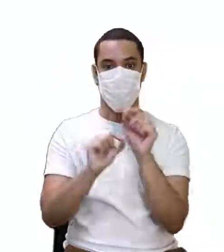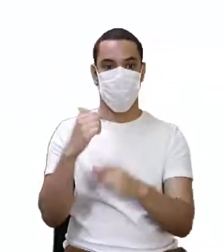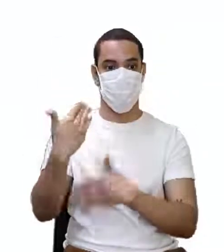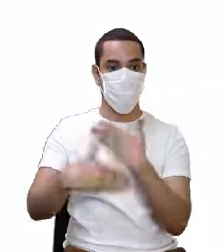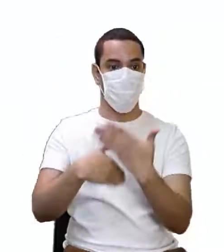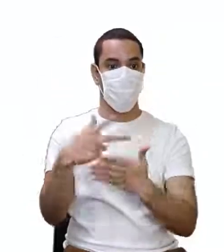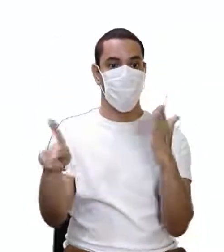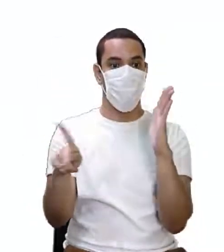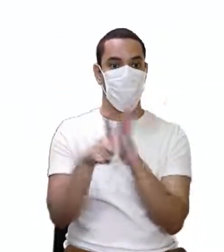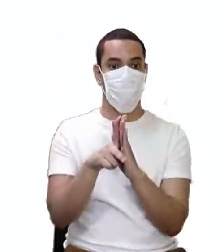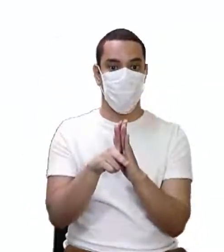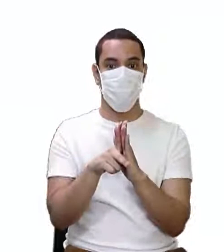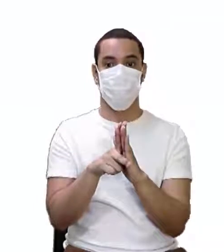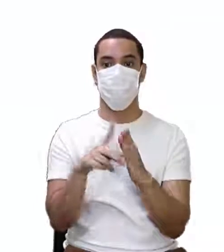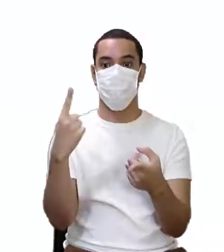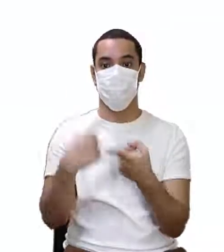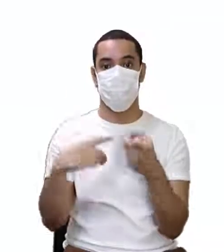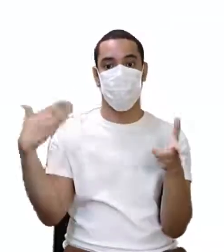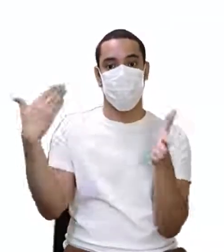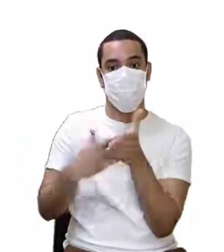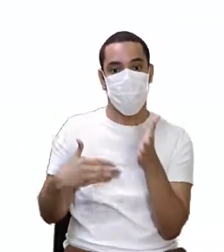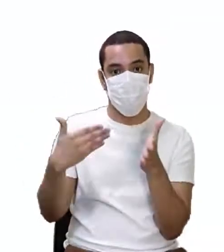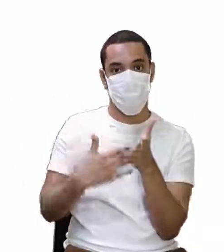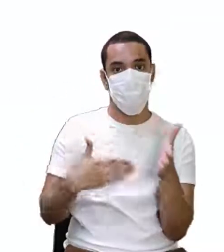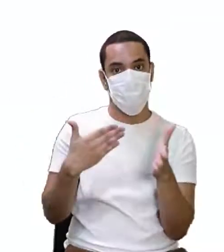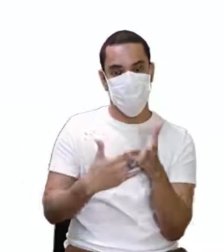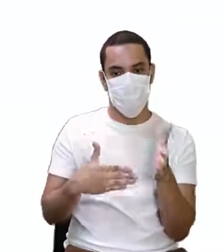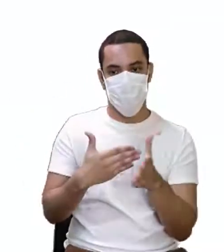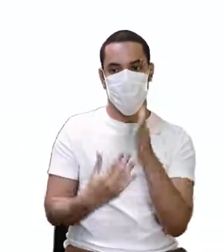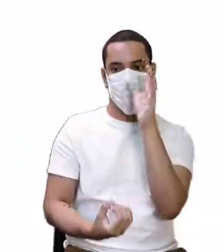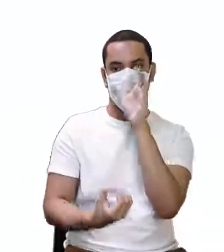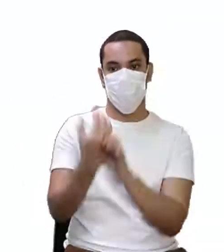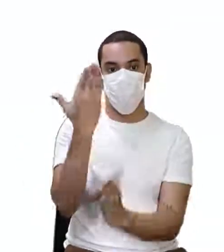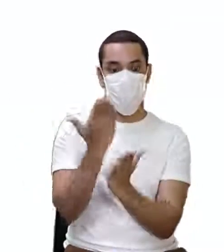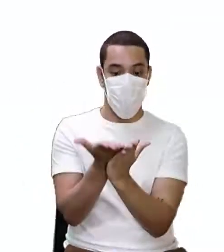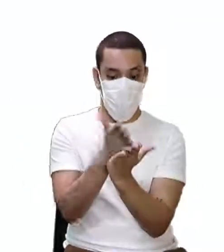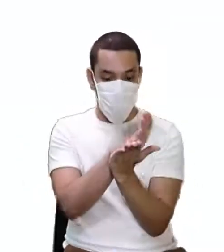do descendente, dificultam a formação do